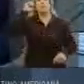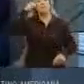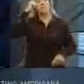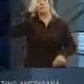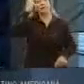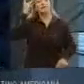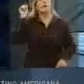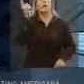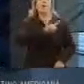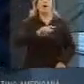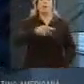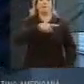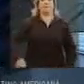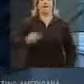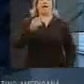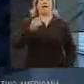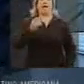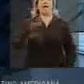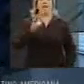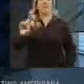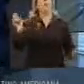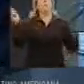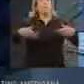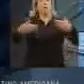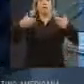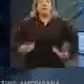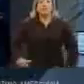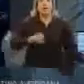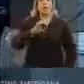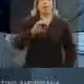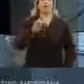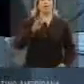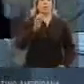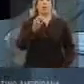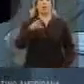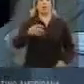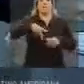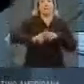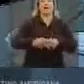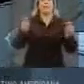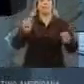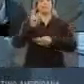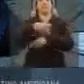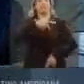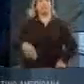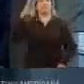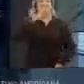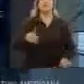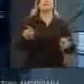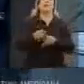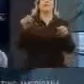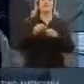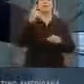presidente da África do Sul, pode levar um torneiro mecânico a ser presidente no Brasil, pode levar um índio a ser